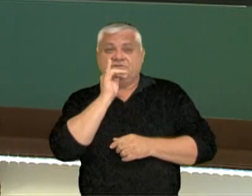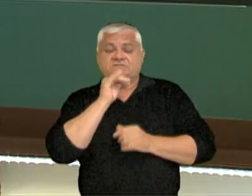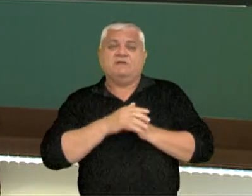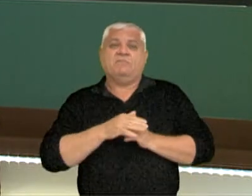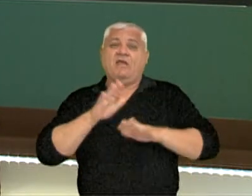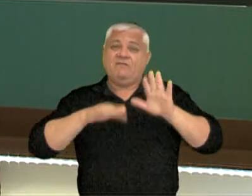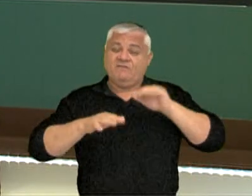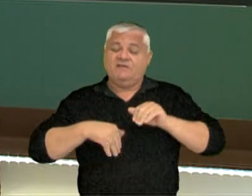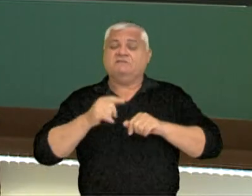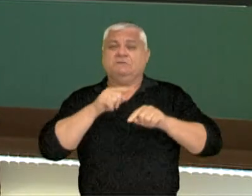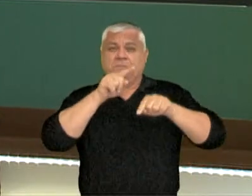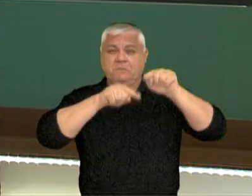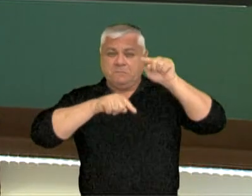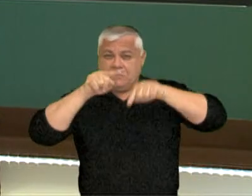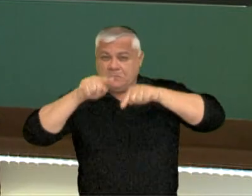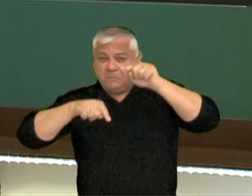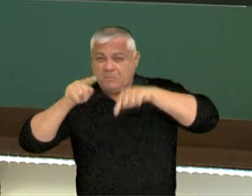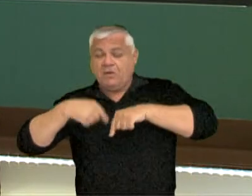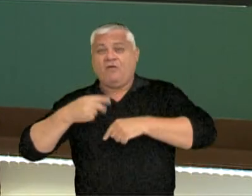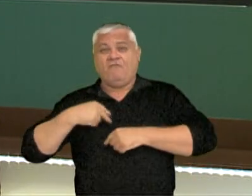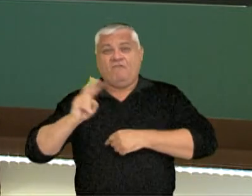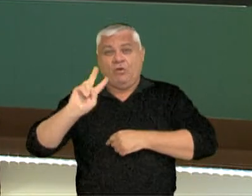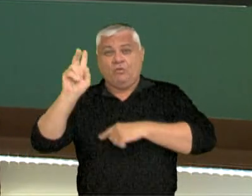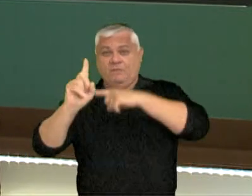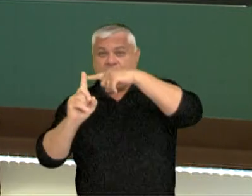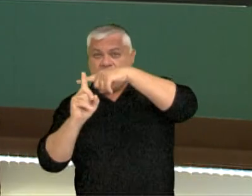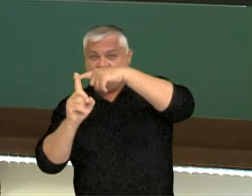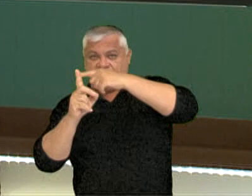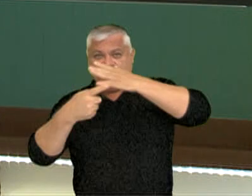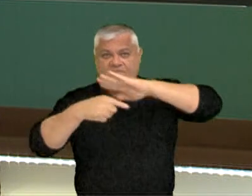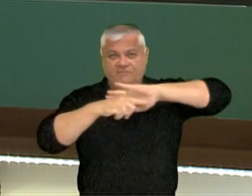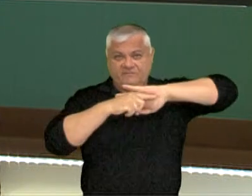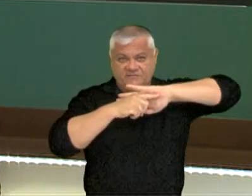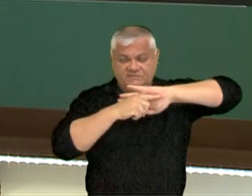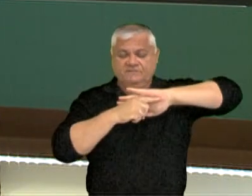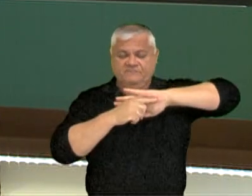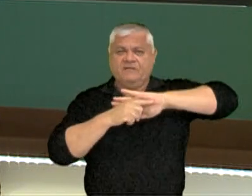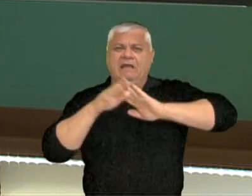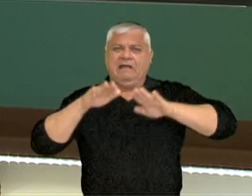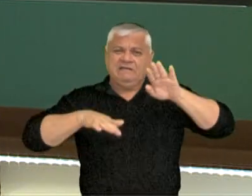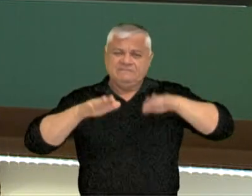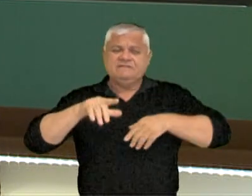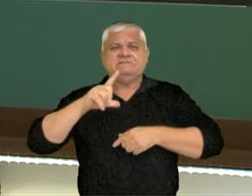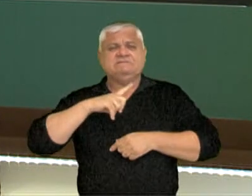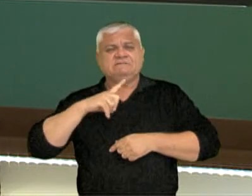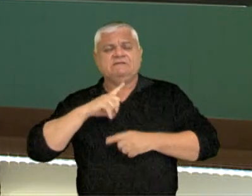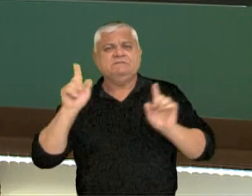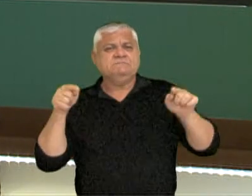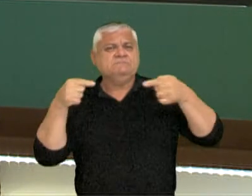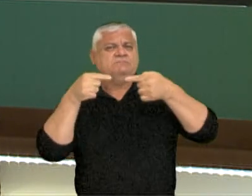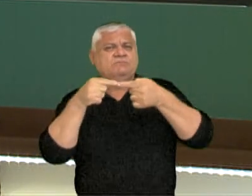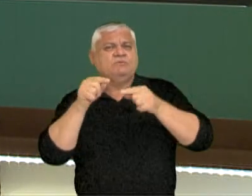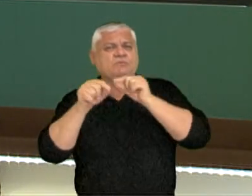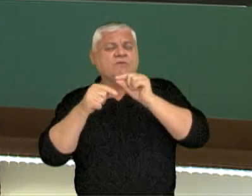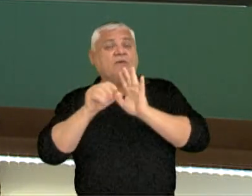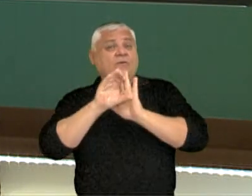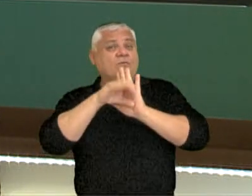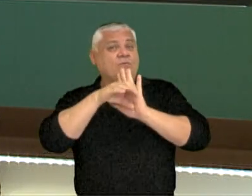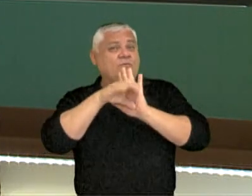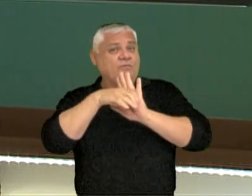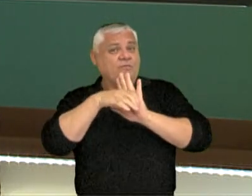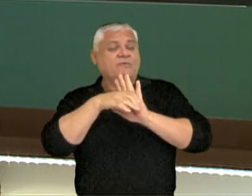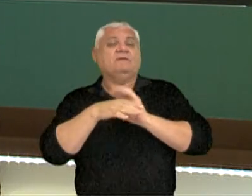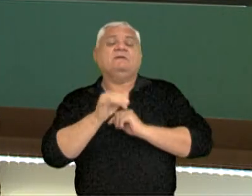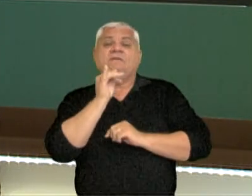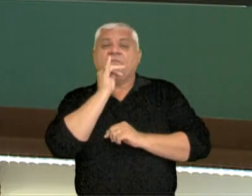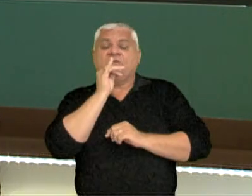de um gráfico que tem valores positivos e negativos, muitas vezes estamos associando conceitos